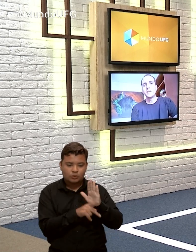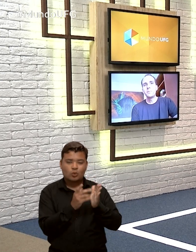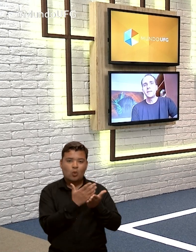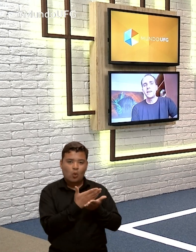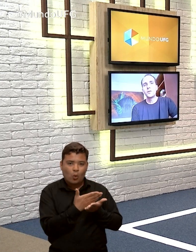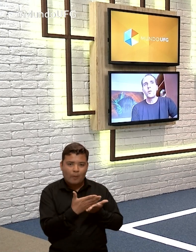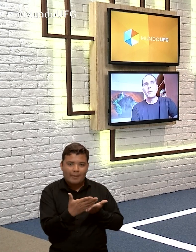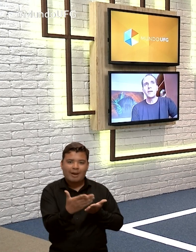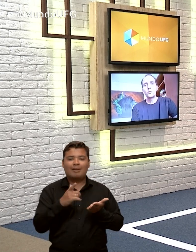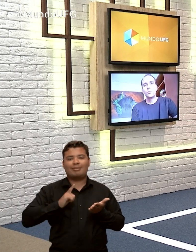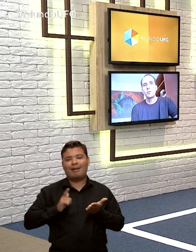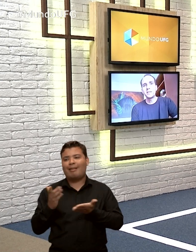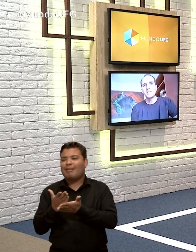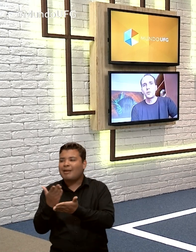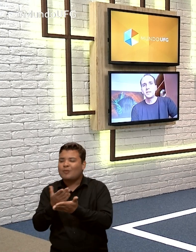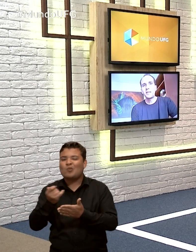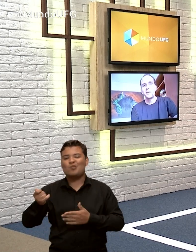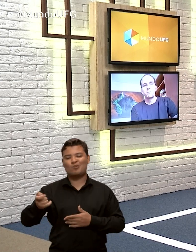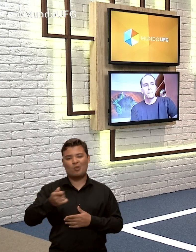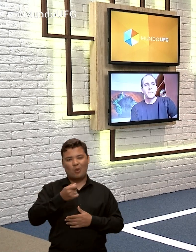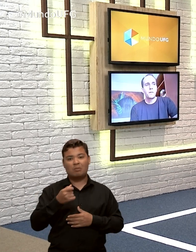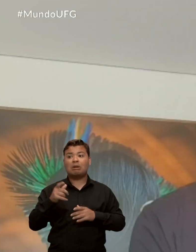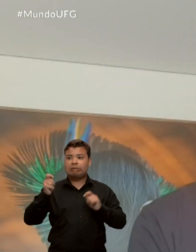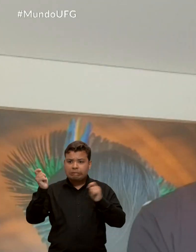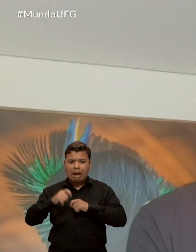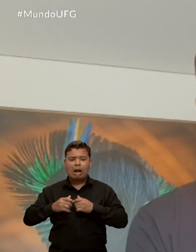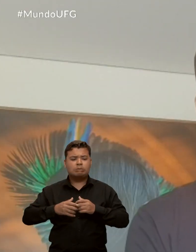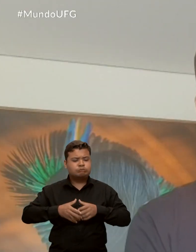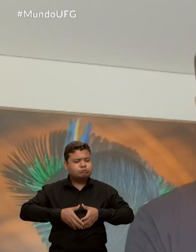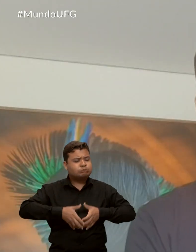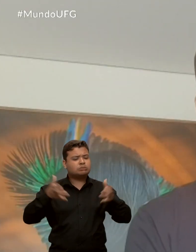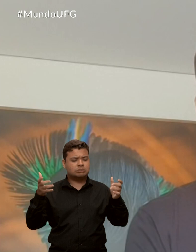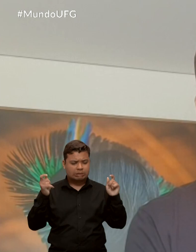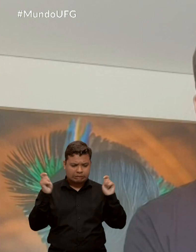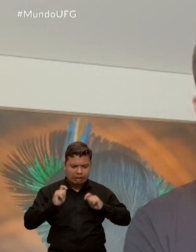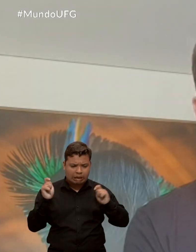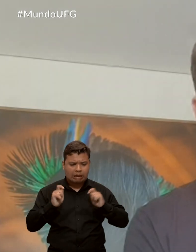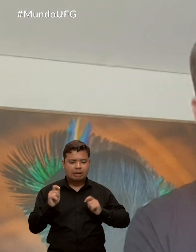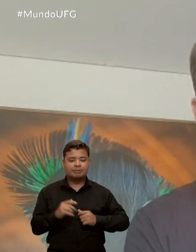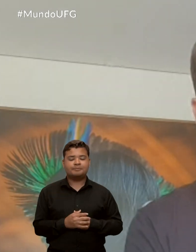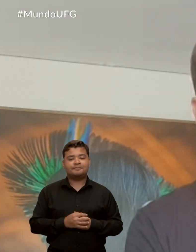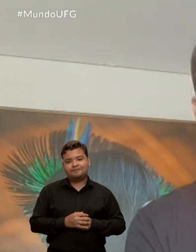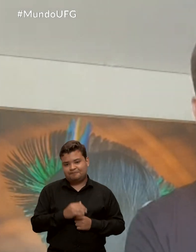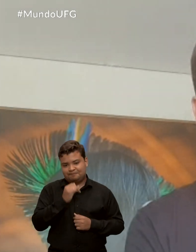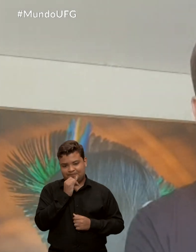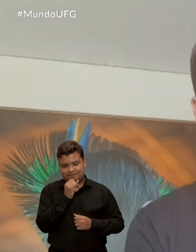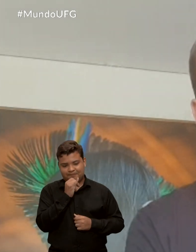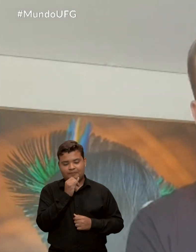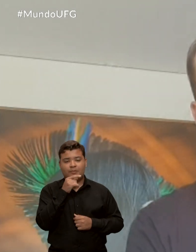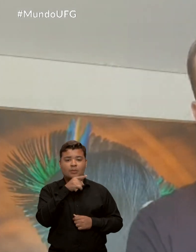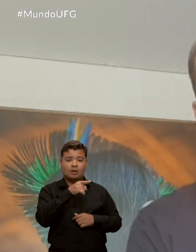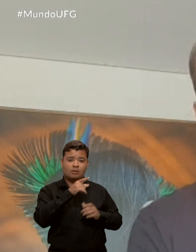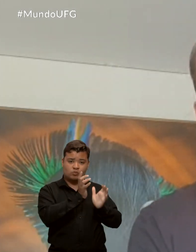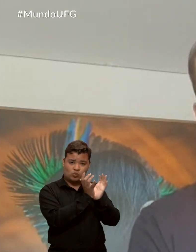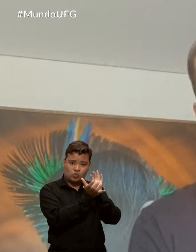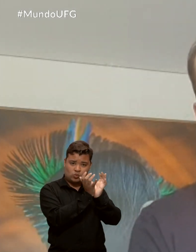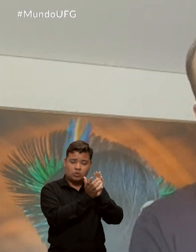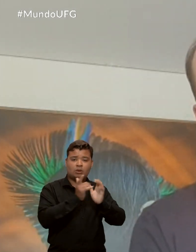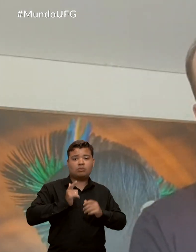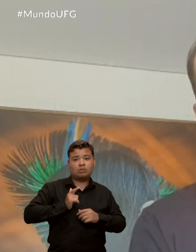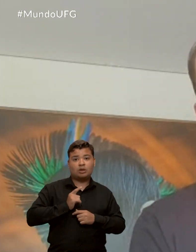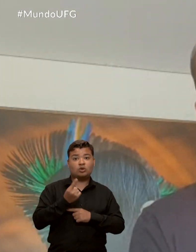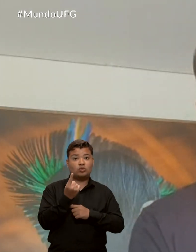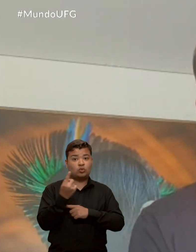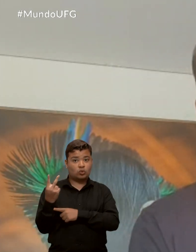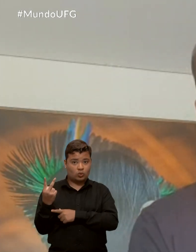ainda é pequeno comparado com o potencial que tem. Mas, por exemplo, nós temos na biblioteca temos 12